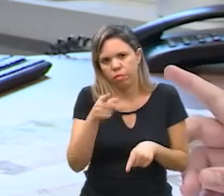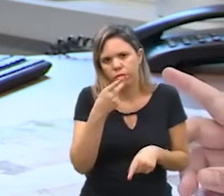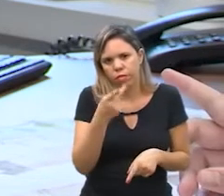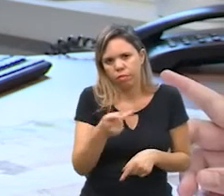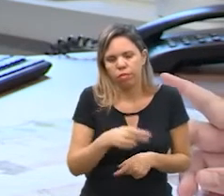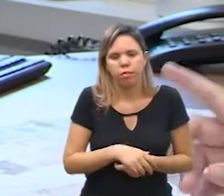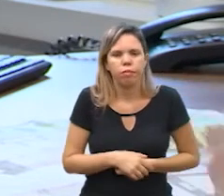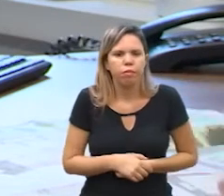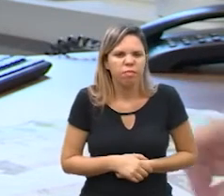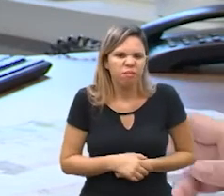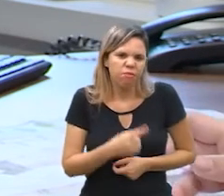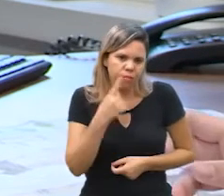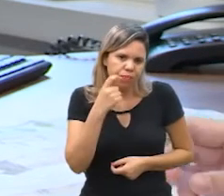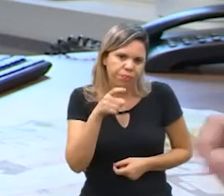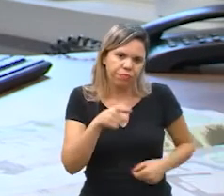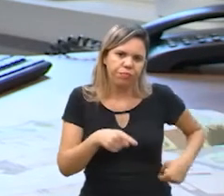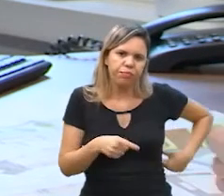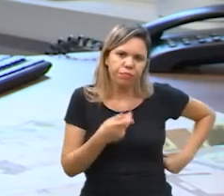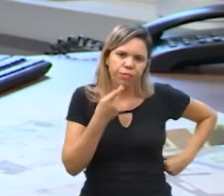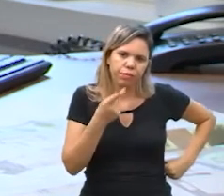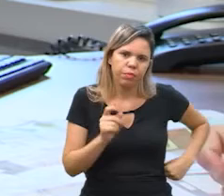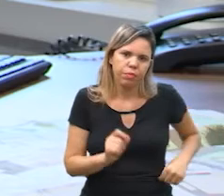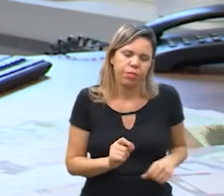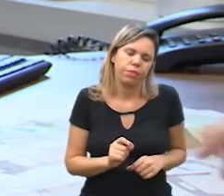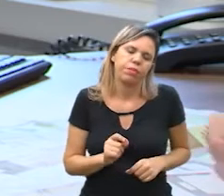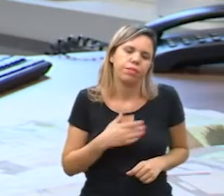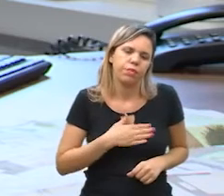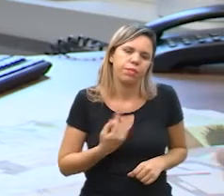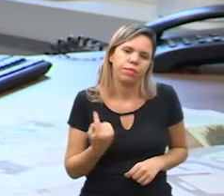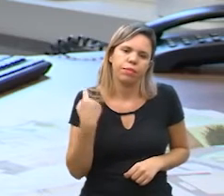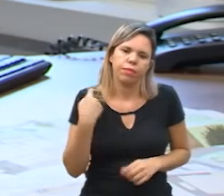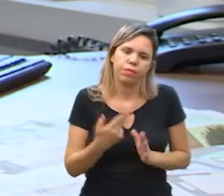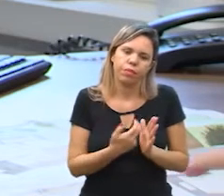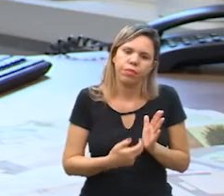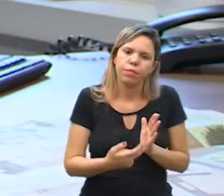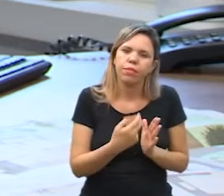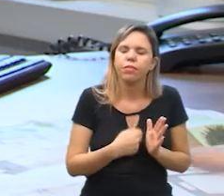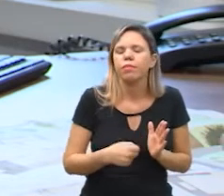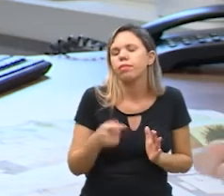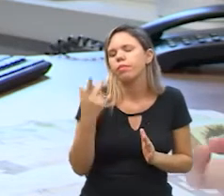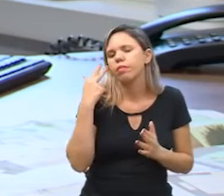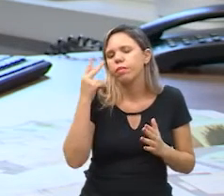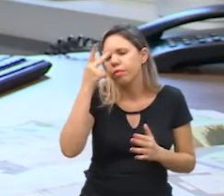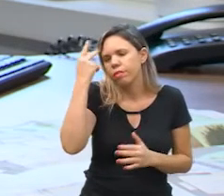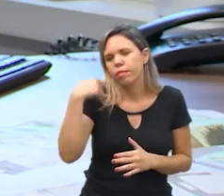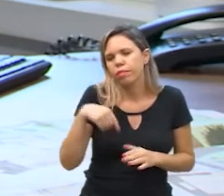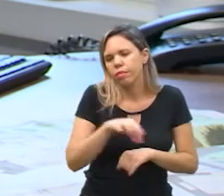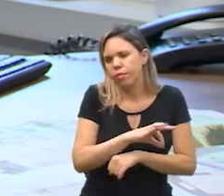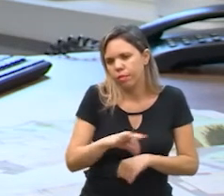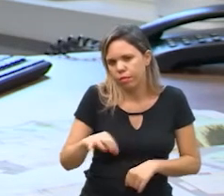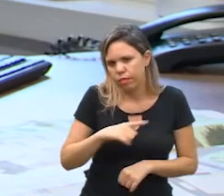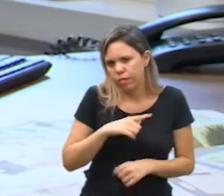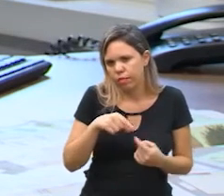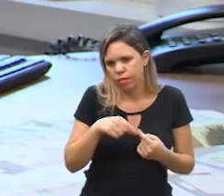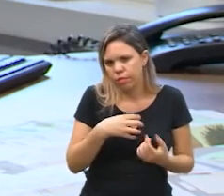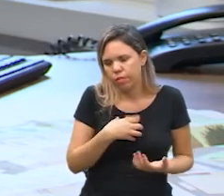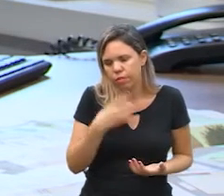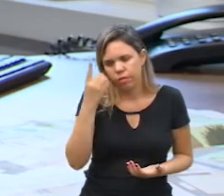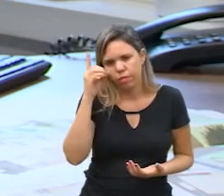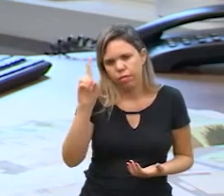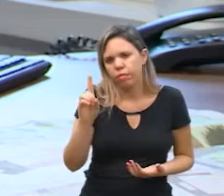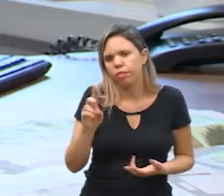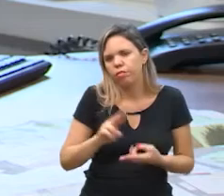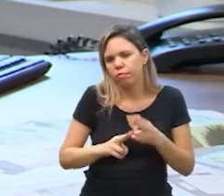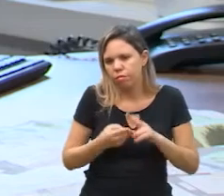citou aí algo interessante, que você gostava muito de desenhar. Normalmente quem faz arquitetura tem esse